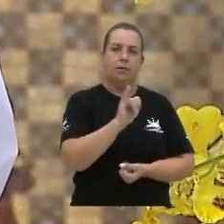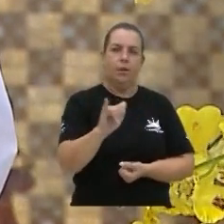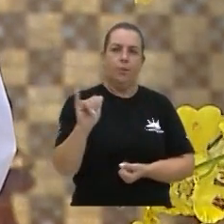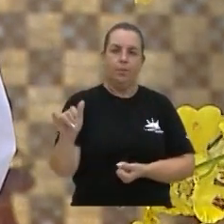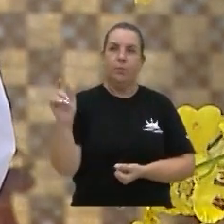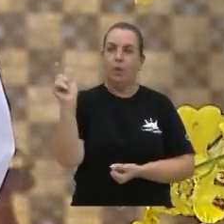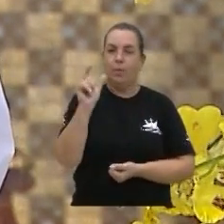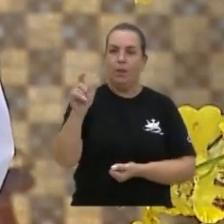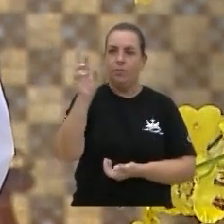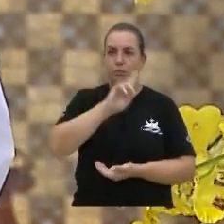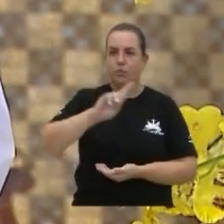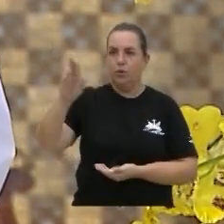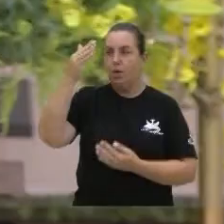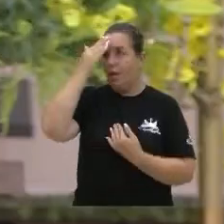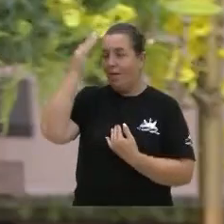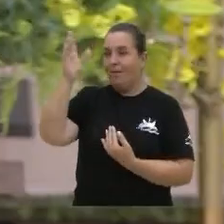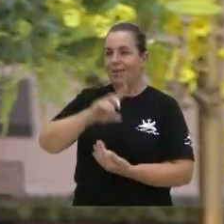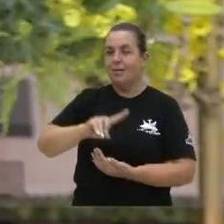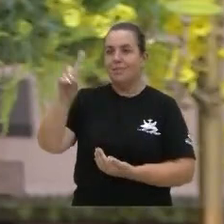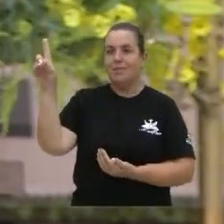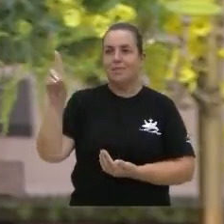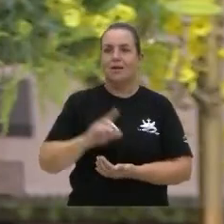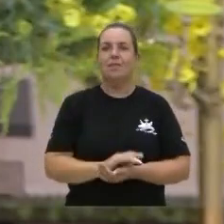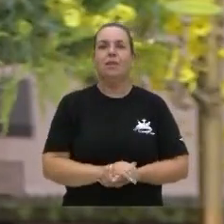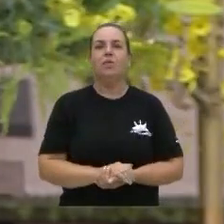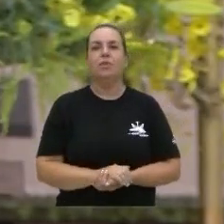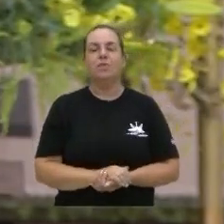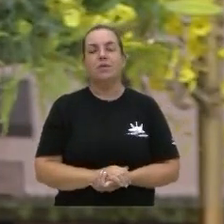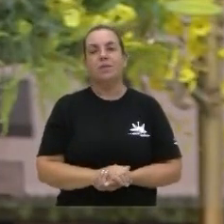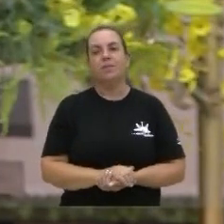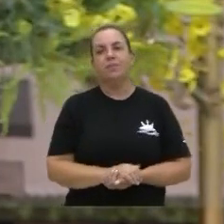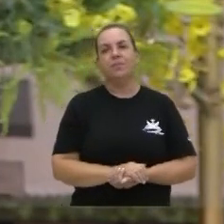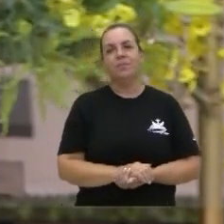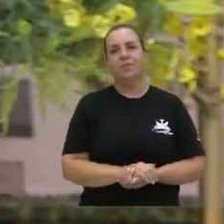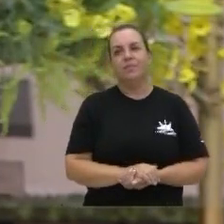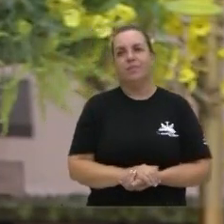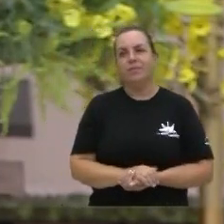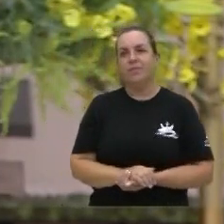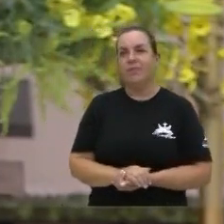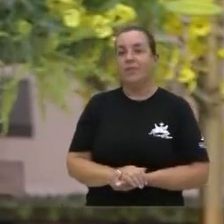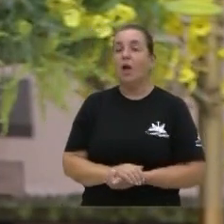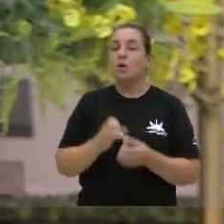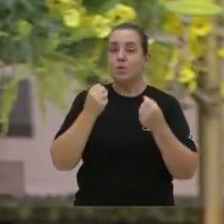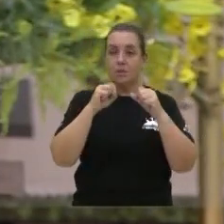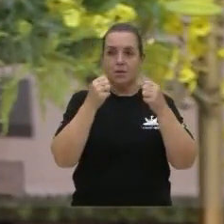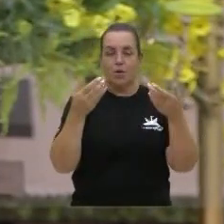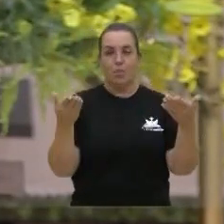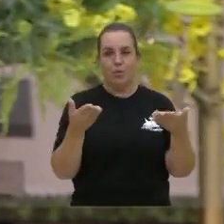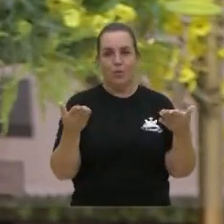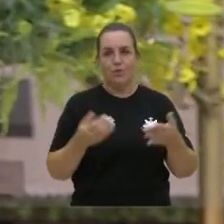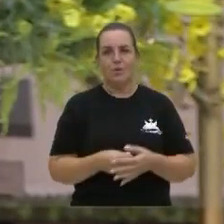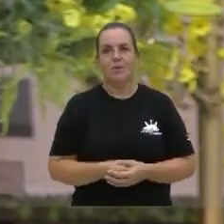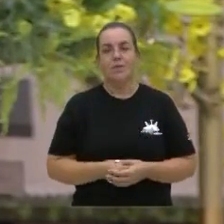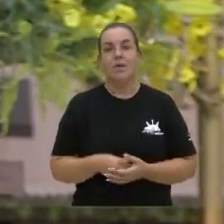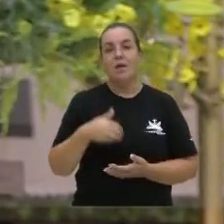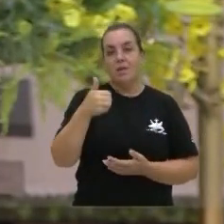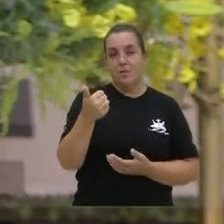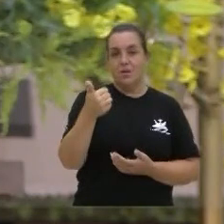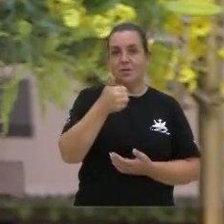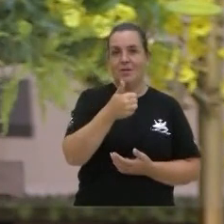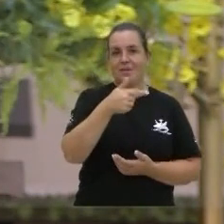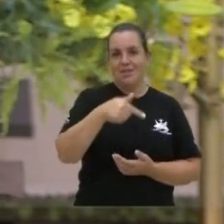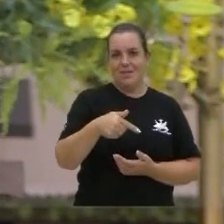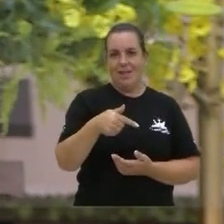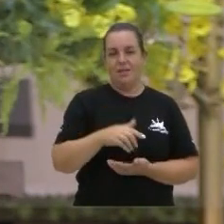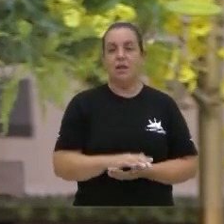pecados. Palavra do Senhor. Graças a Deus. O responsório hoje é o Salmo